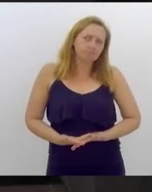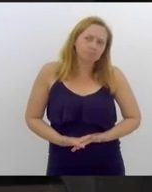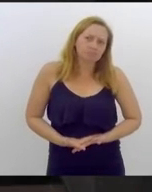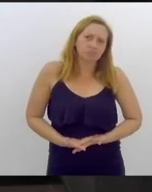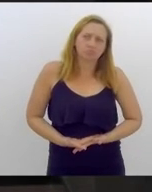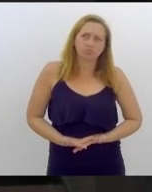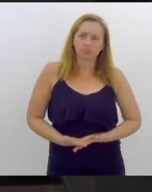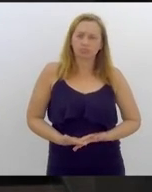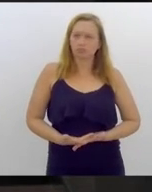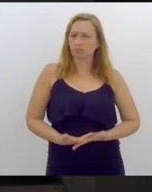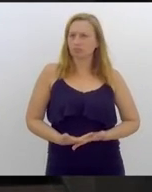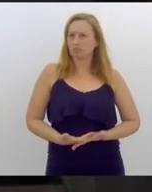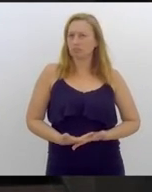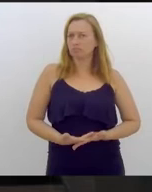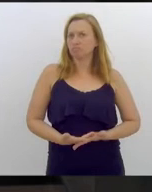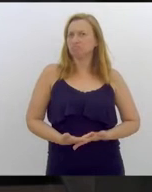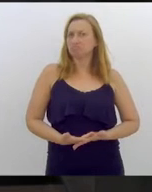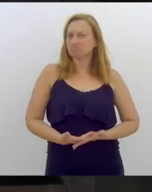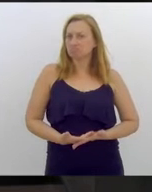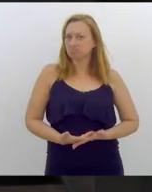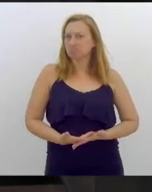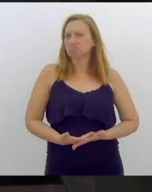interplexidade total